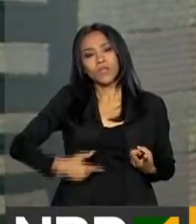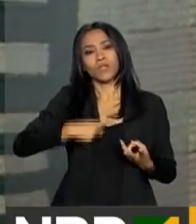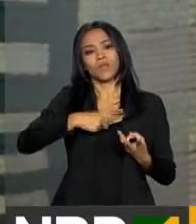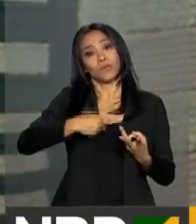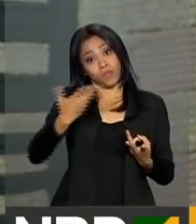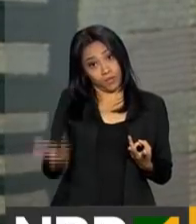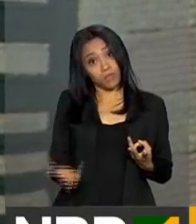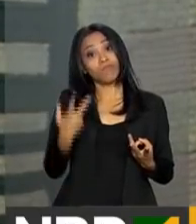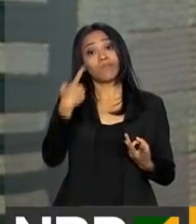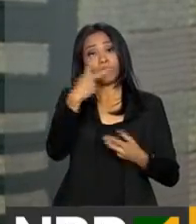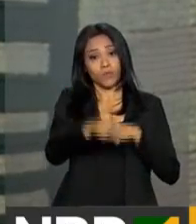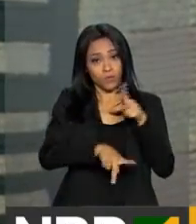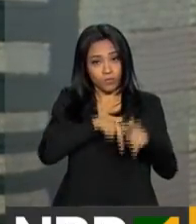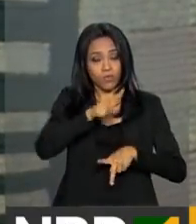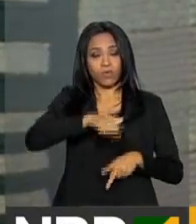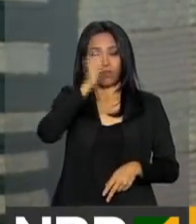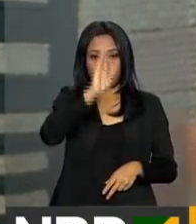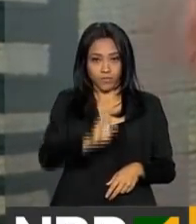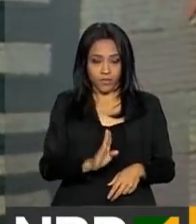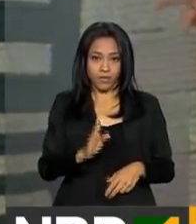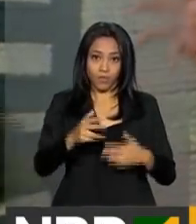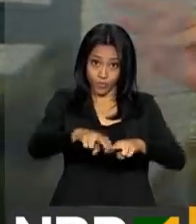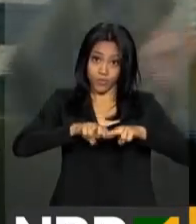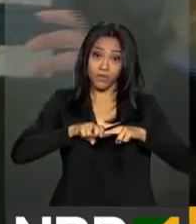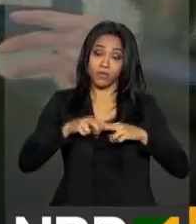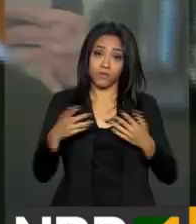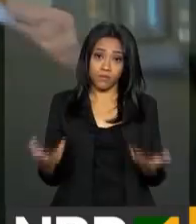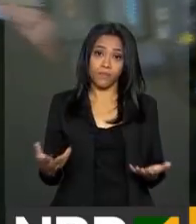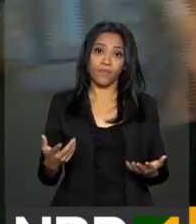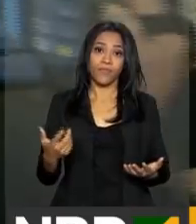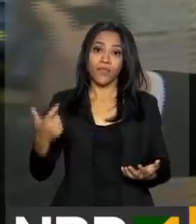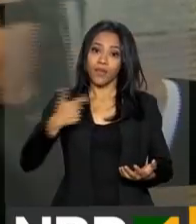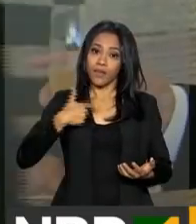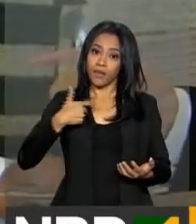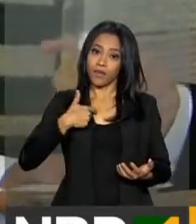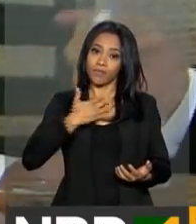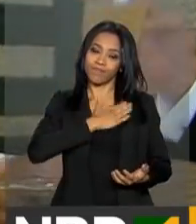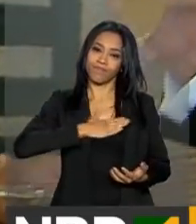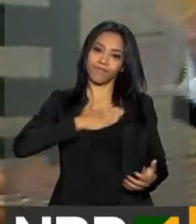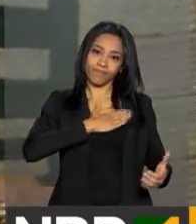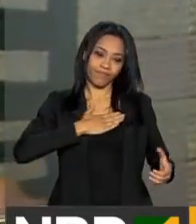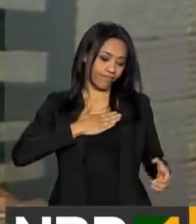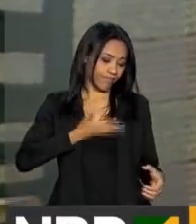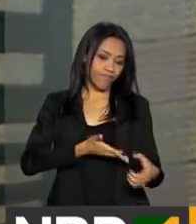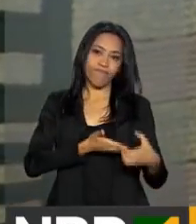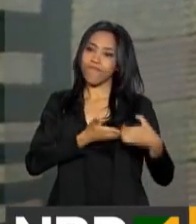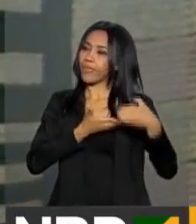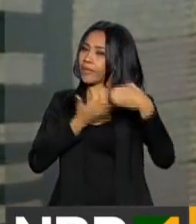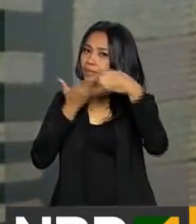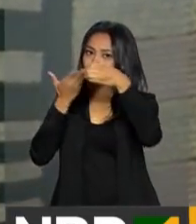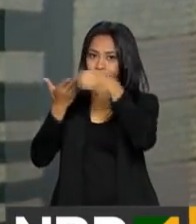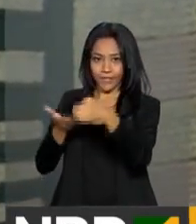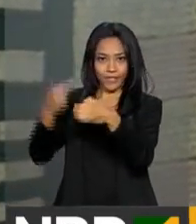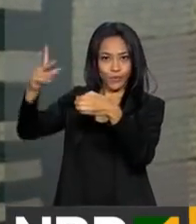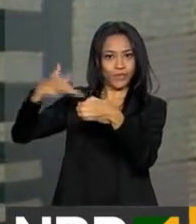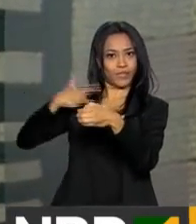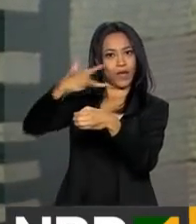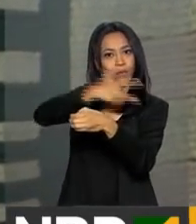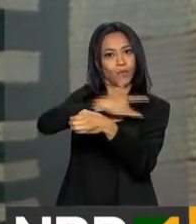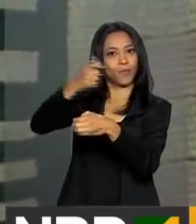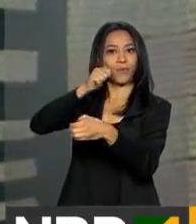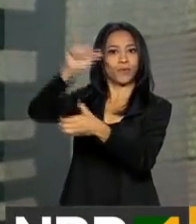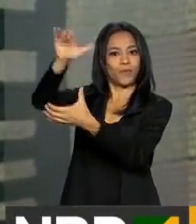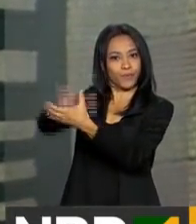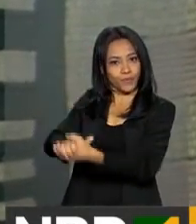do povo brasileiro. E por isso mesmo, eu apreciaria levantar um brinde à sua saúde e de sua